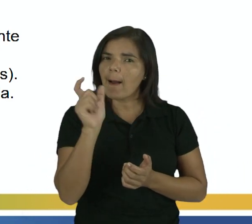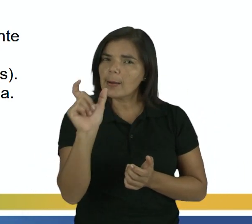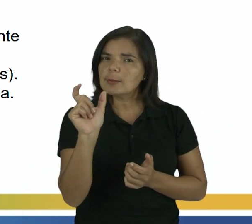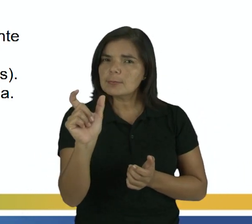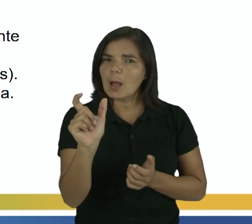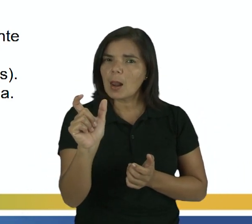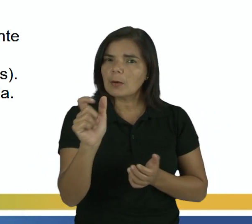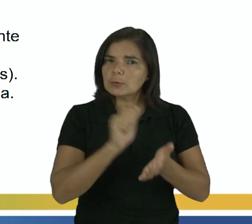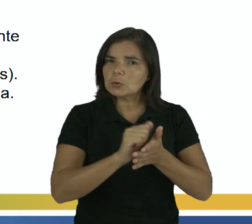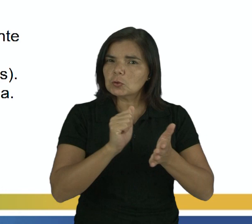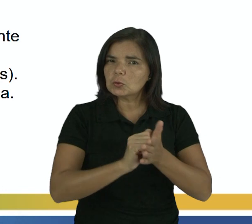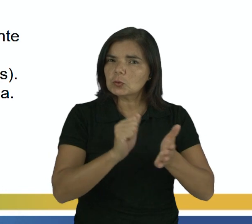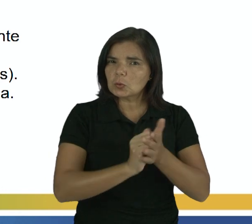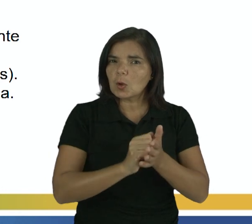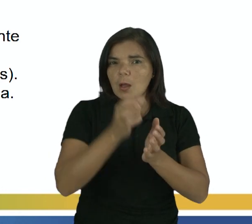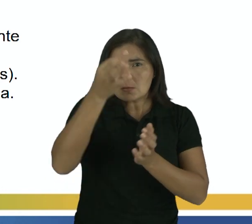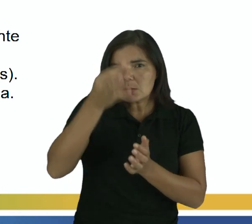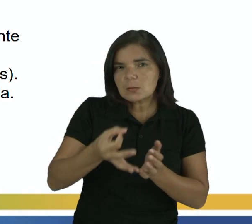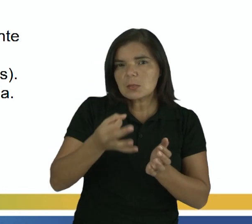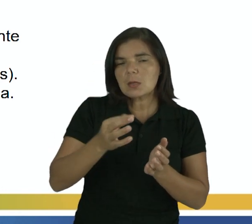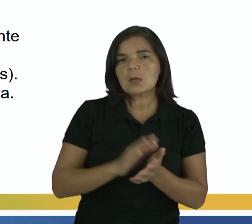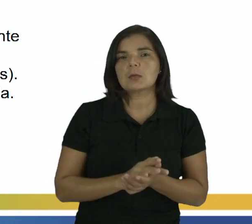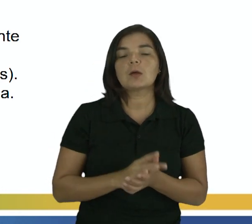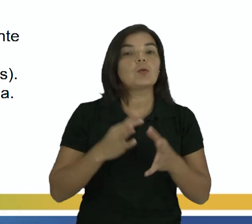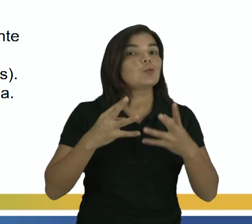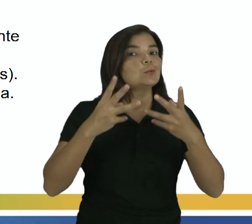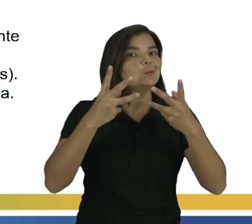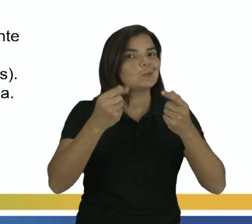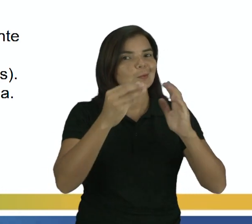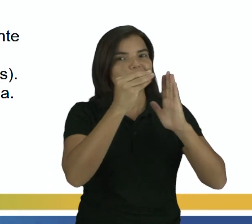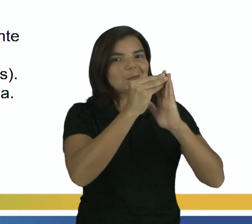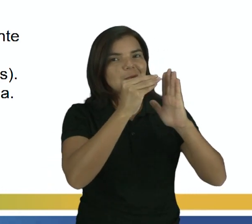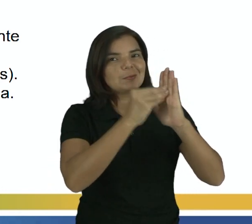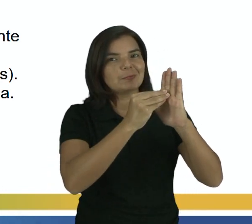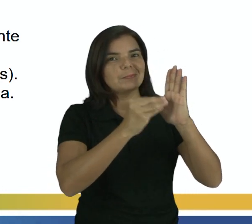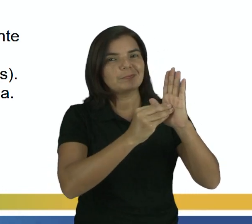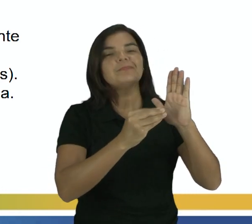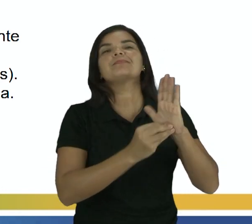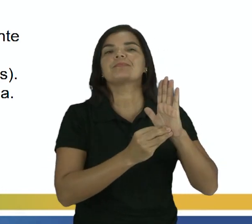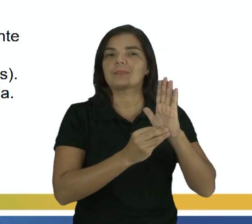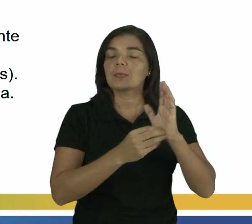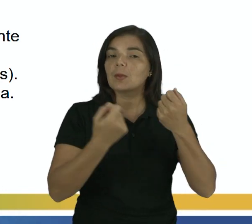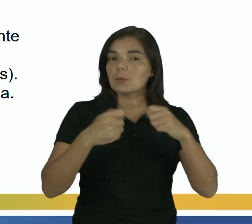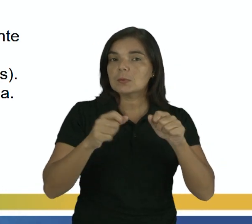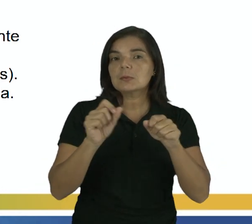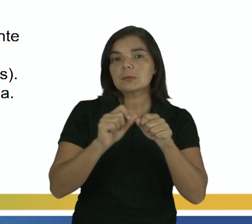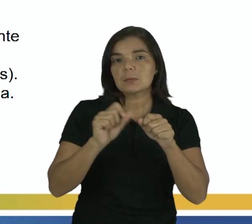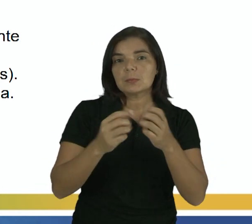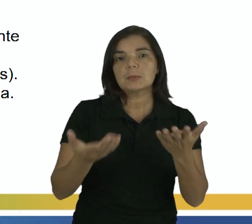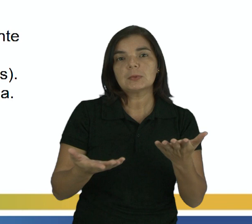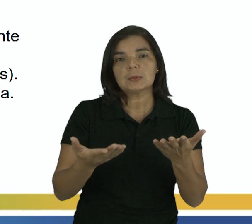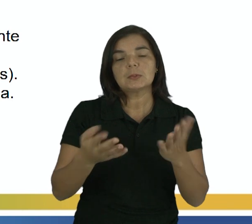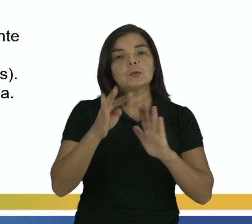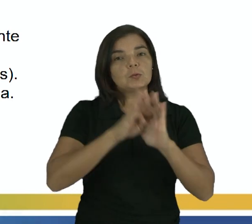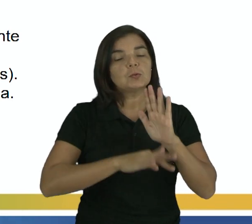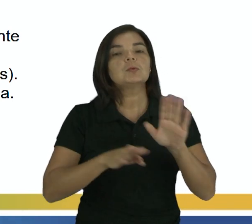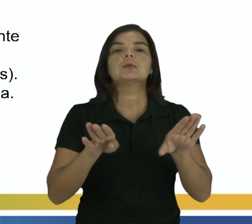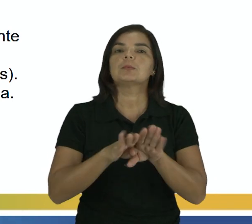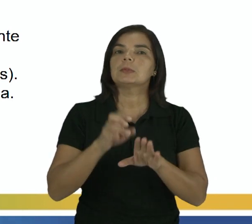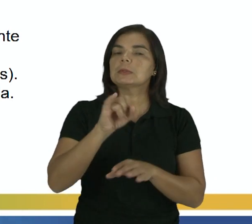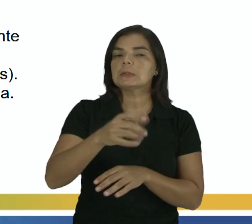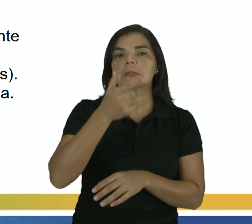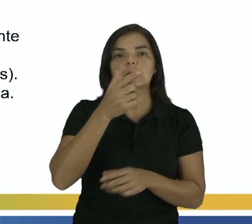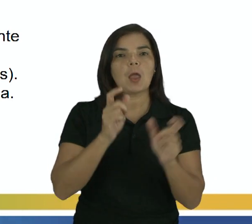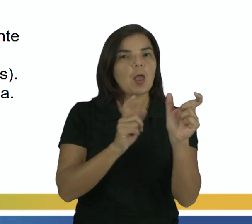elas estão escritas de forma correta? Então, todas essas autocorreções vocês vão fazer. Inclusive também, se você